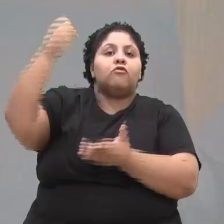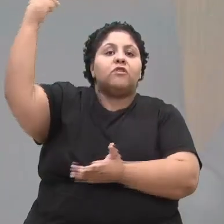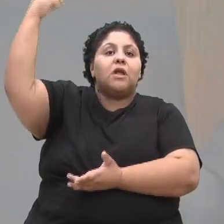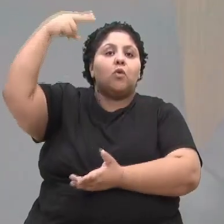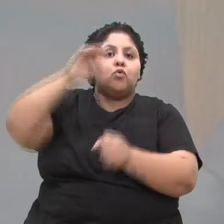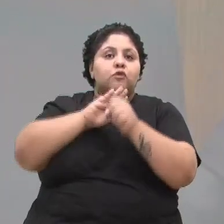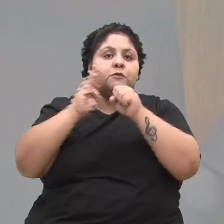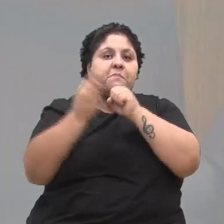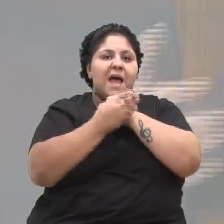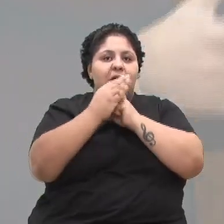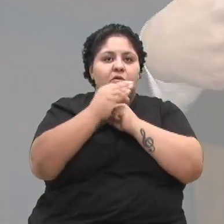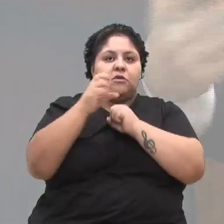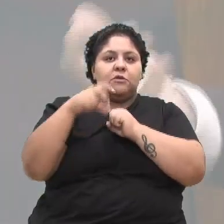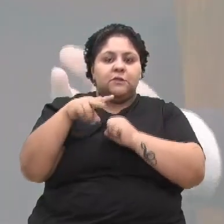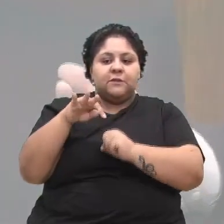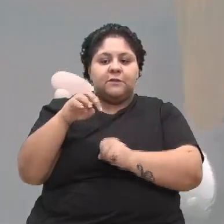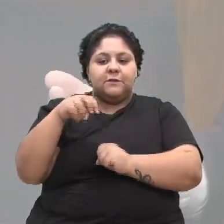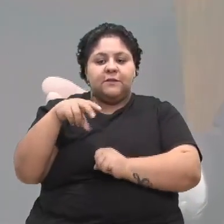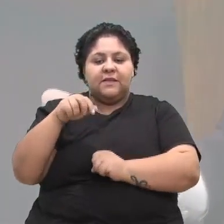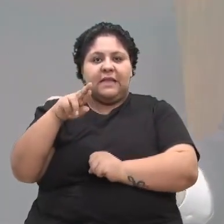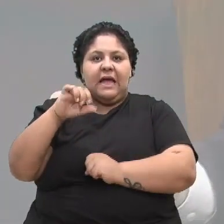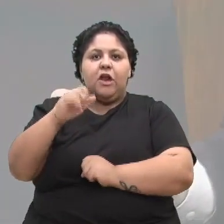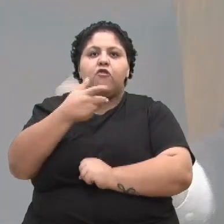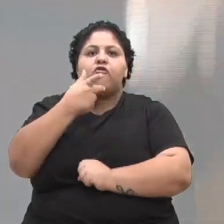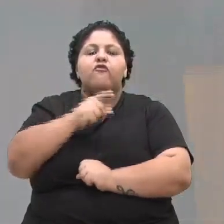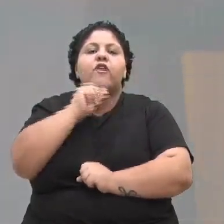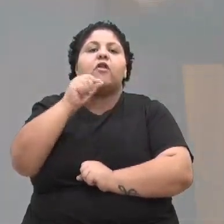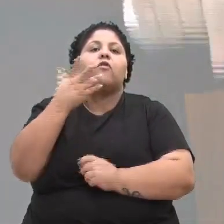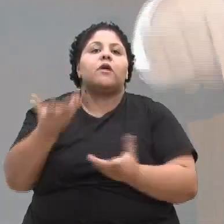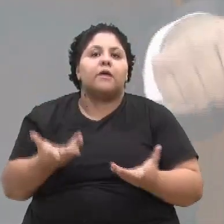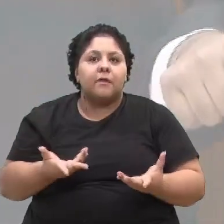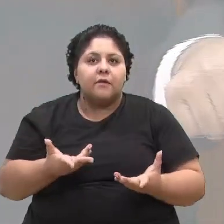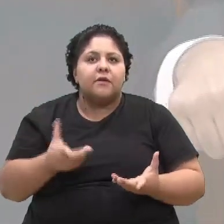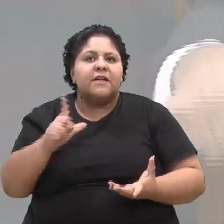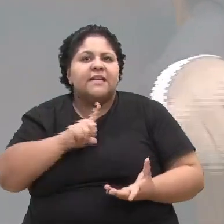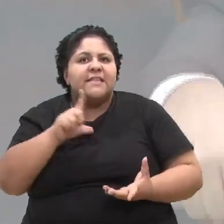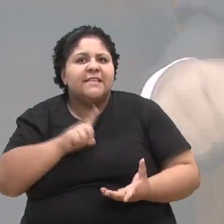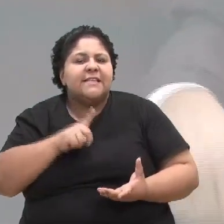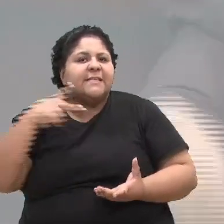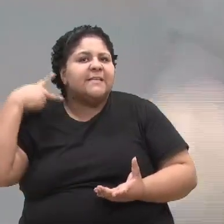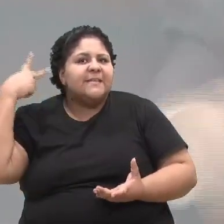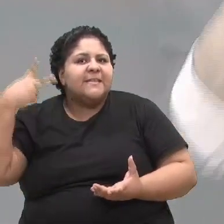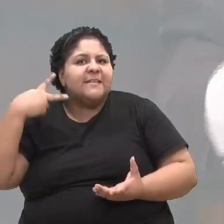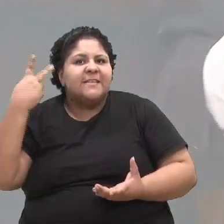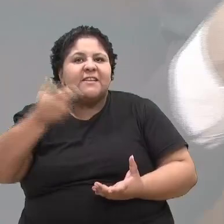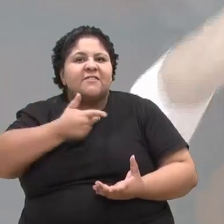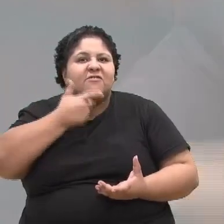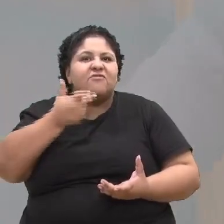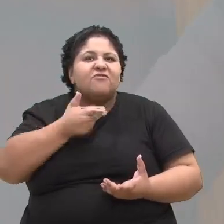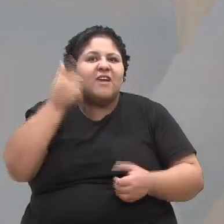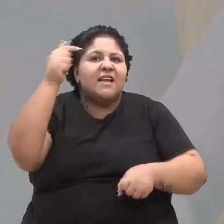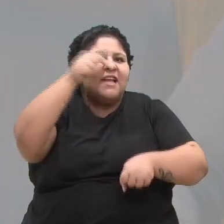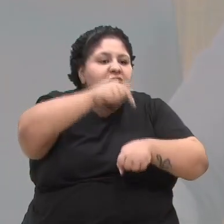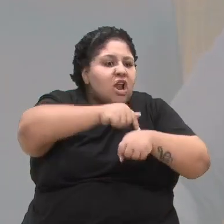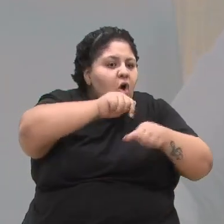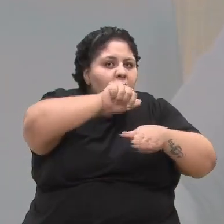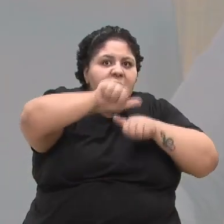o quê? Não, falar com o vereador... O Lucas não adianta. Mas tem vereador dessa casa que fala na hora e arruma.